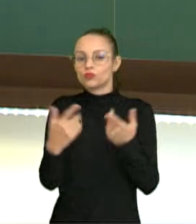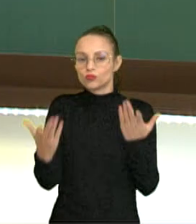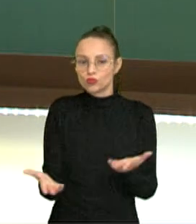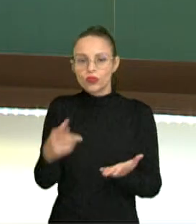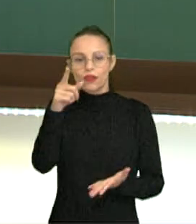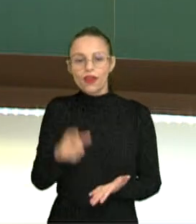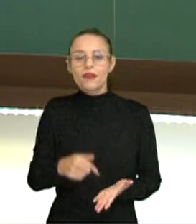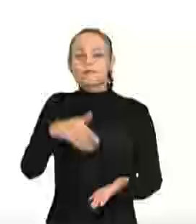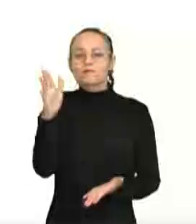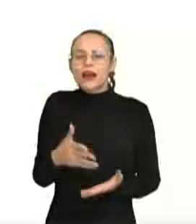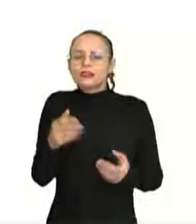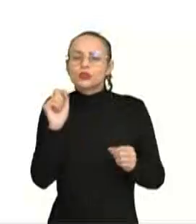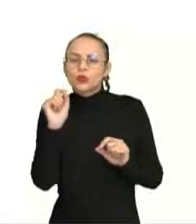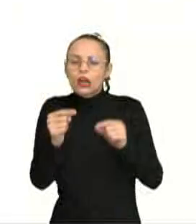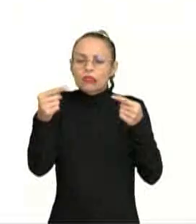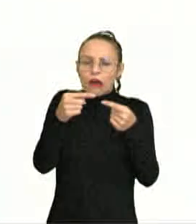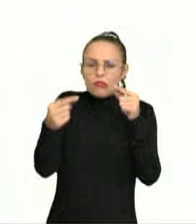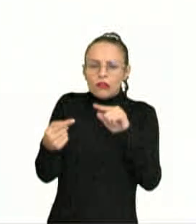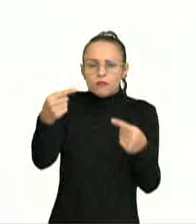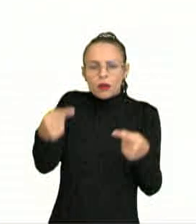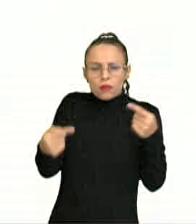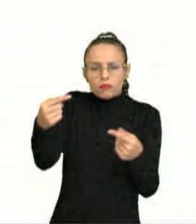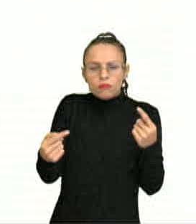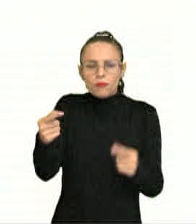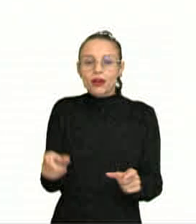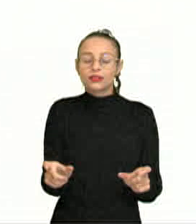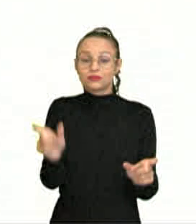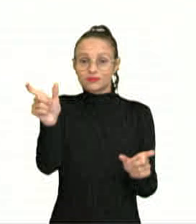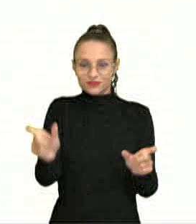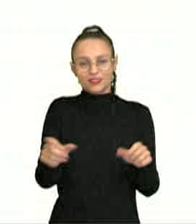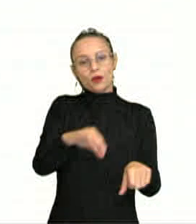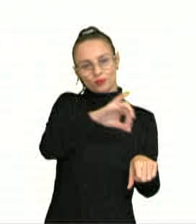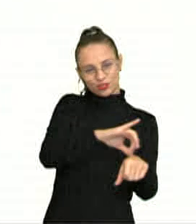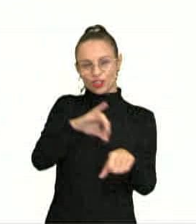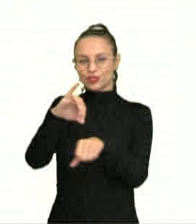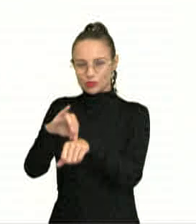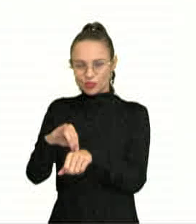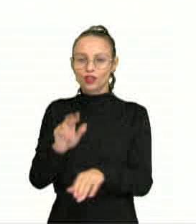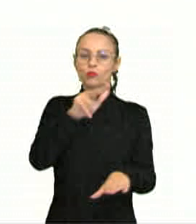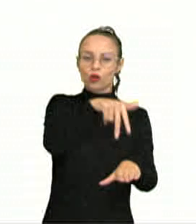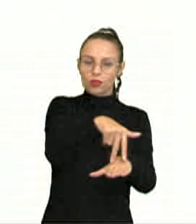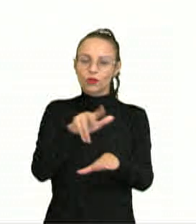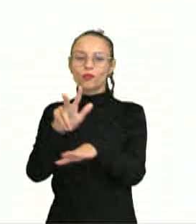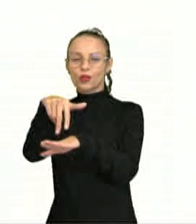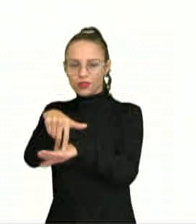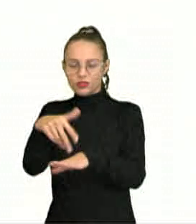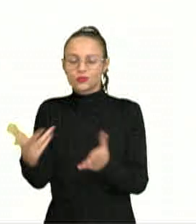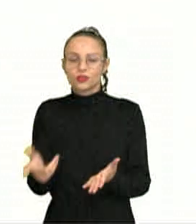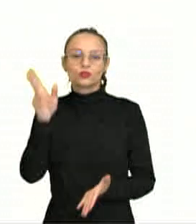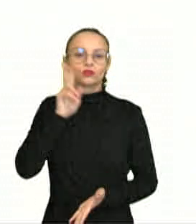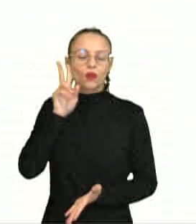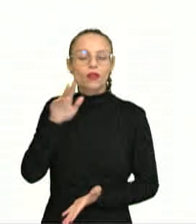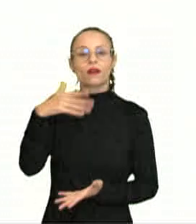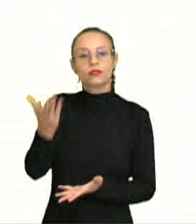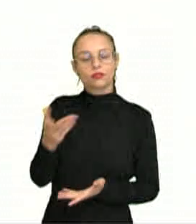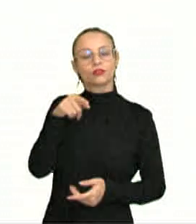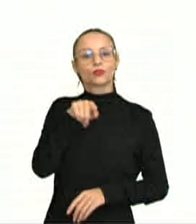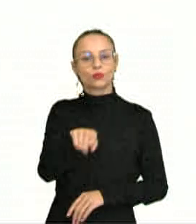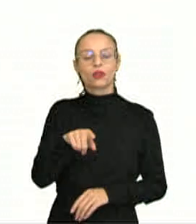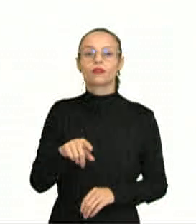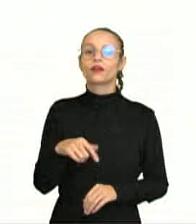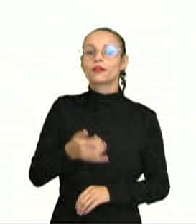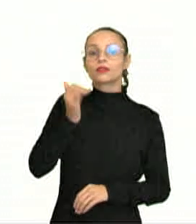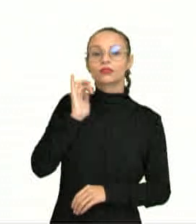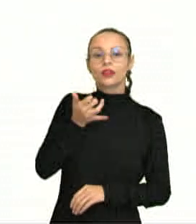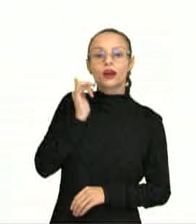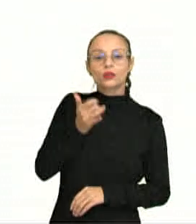tom mais dramático ao texto, ou seja, as personagens protagonizam a história. Dessa maneira, o